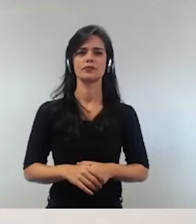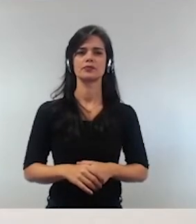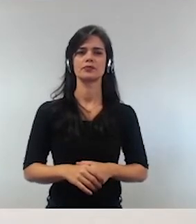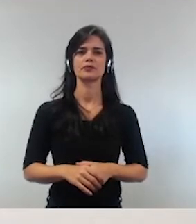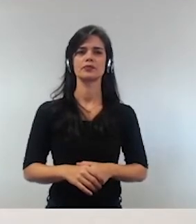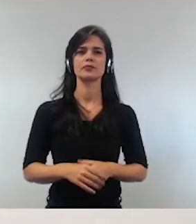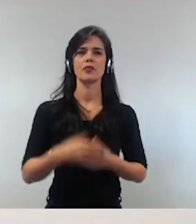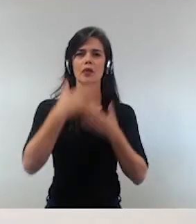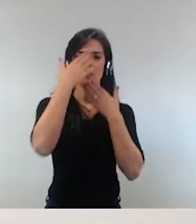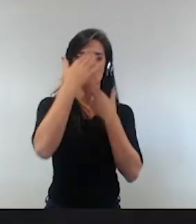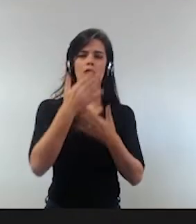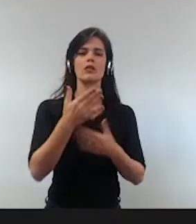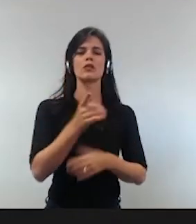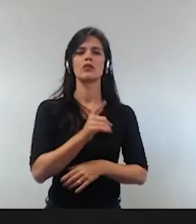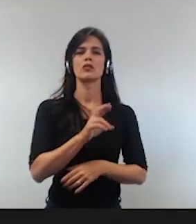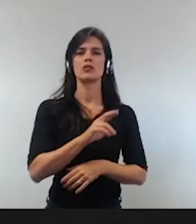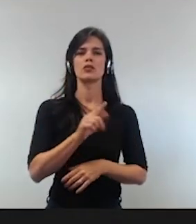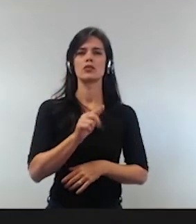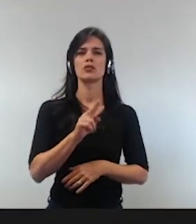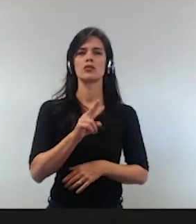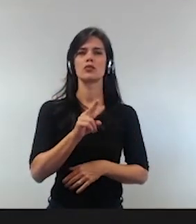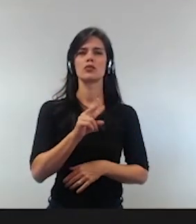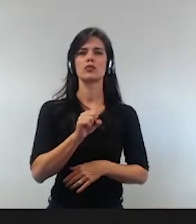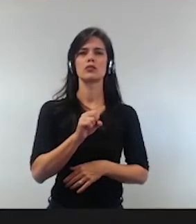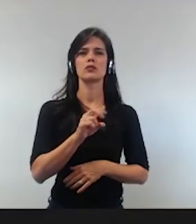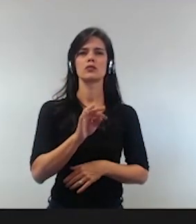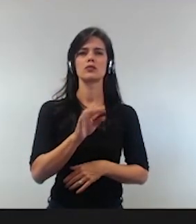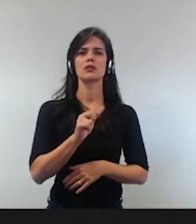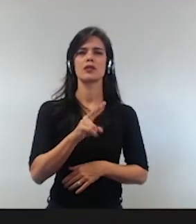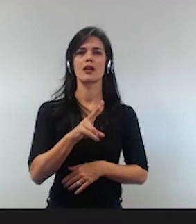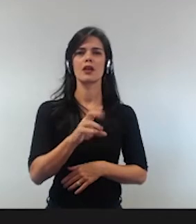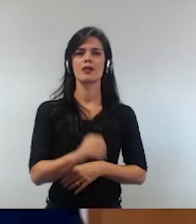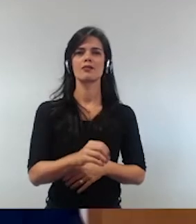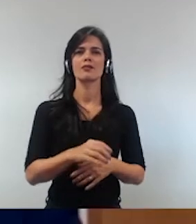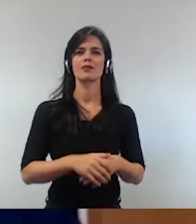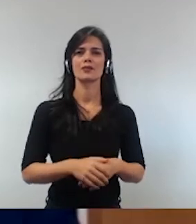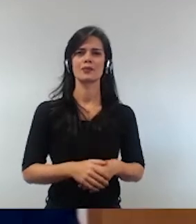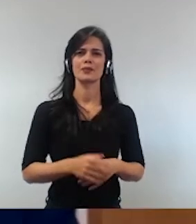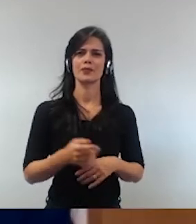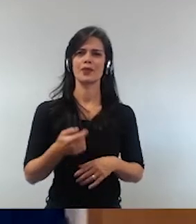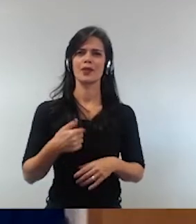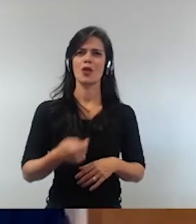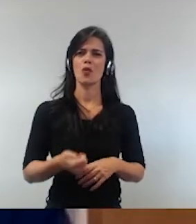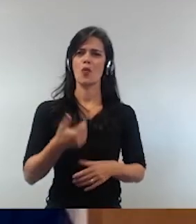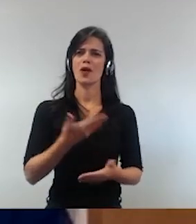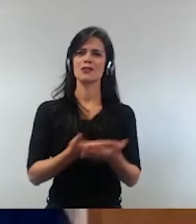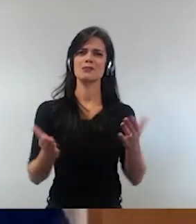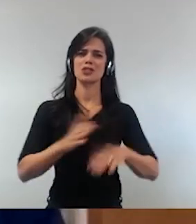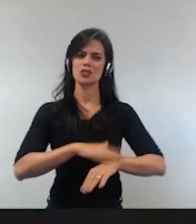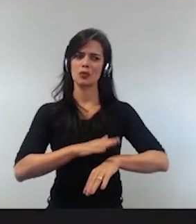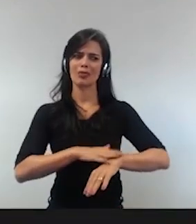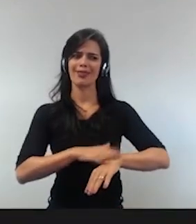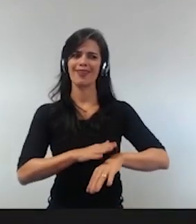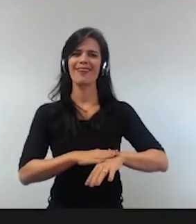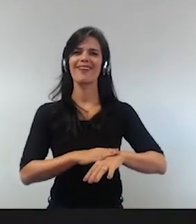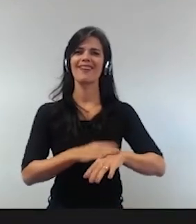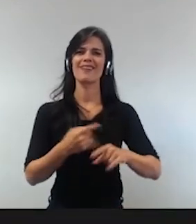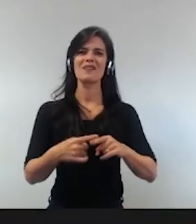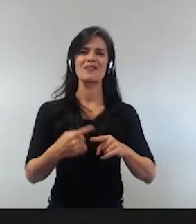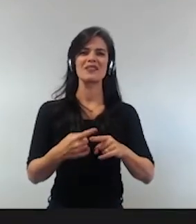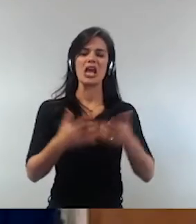Muito obrigado, doutor Gustavo. Foi excelente sua exposição. Inclusive, eu quase perdi aqui a contagem do tempo, te confesso, porque realmente é